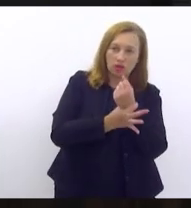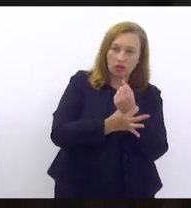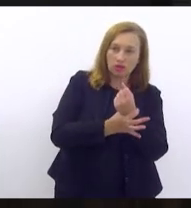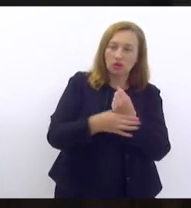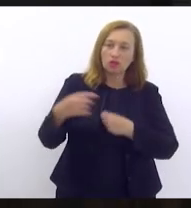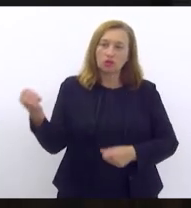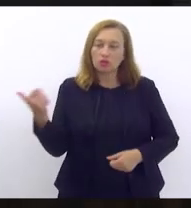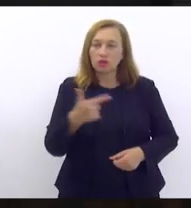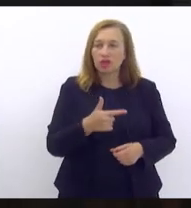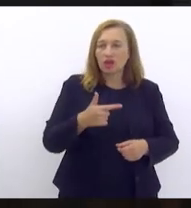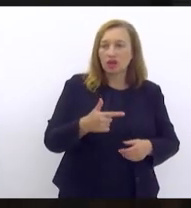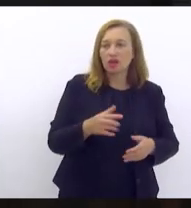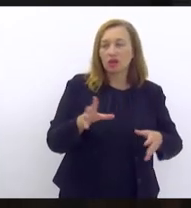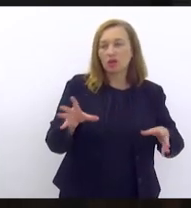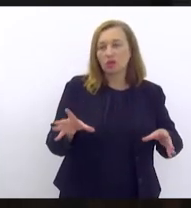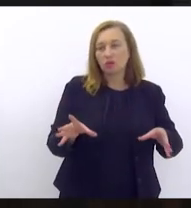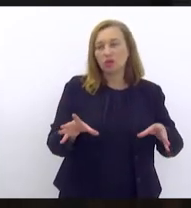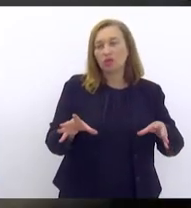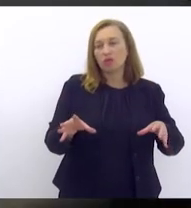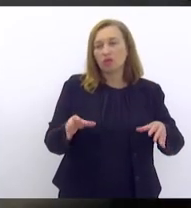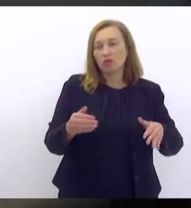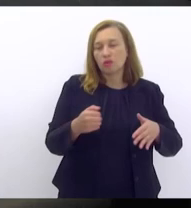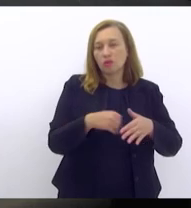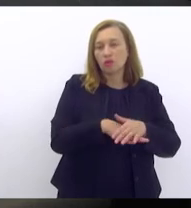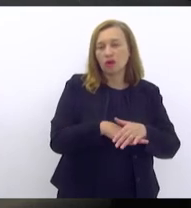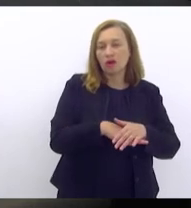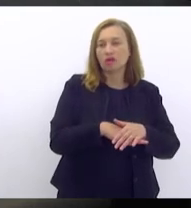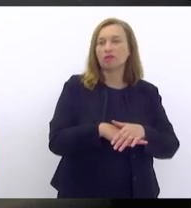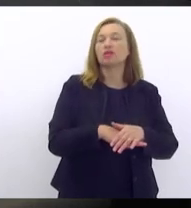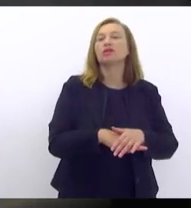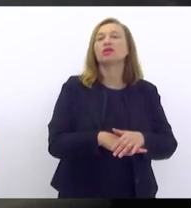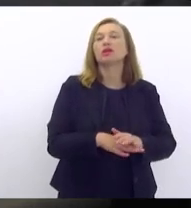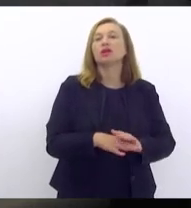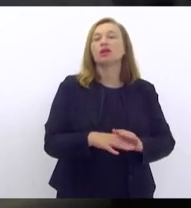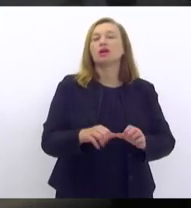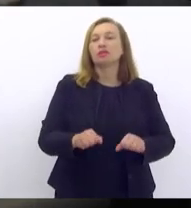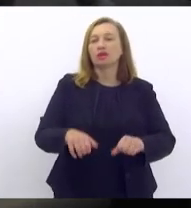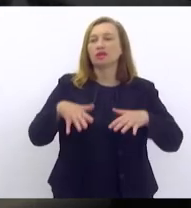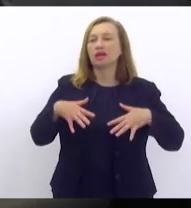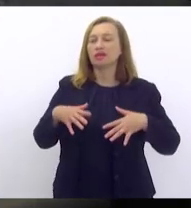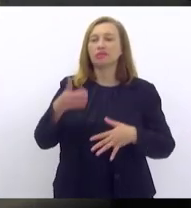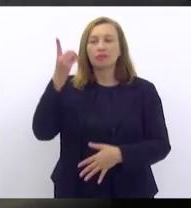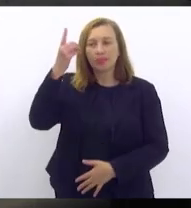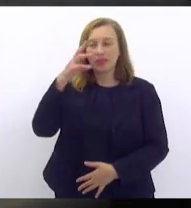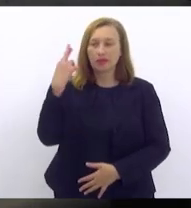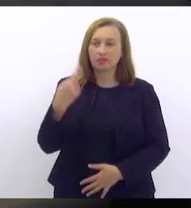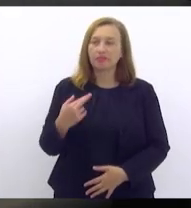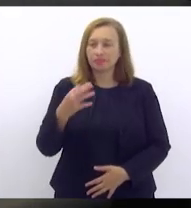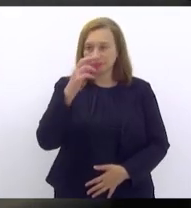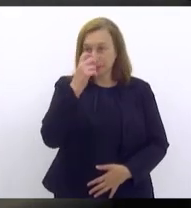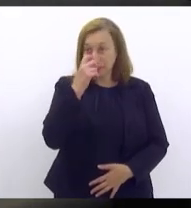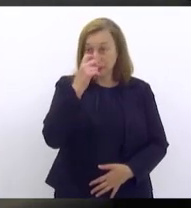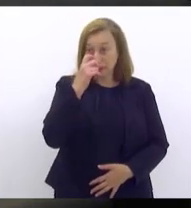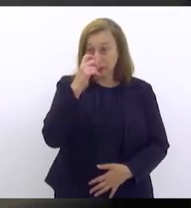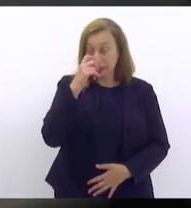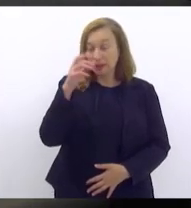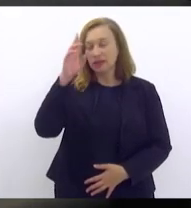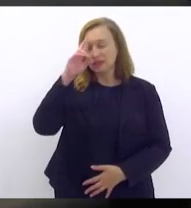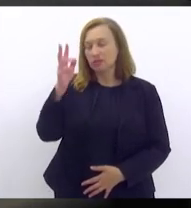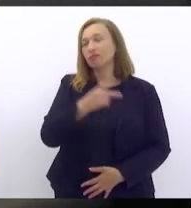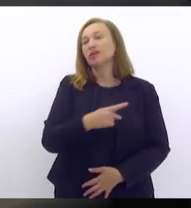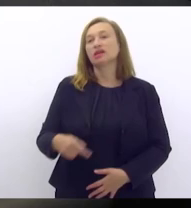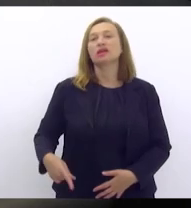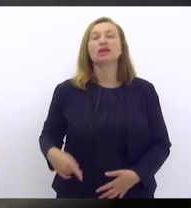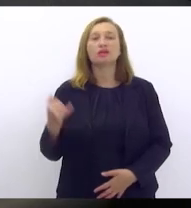uma anexação em plenário. Deputada Renata Souza, está deferido. Senhor Presidente, muito importante falar